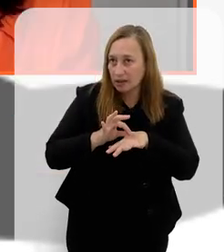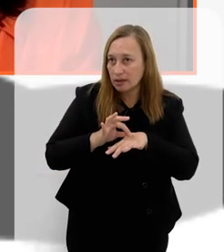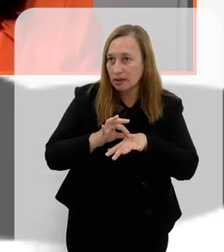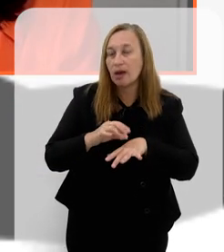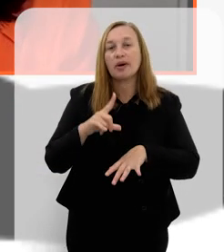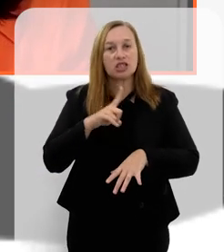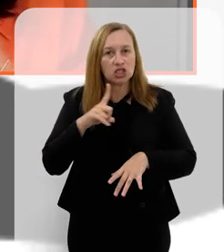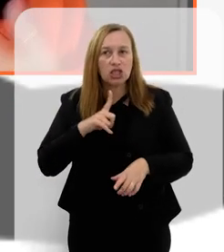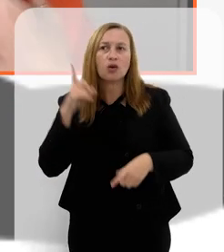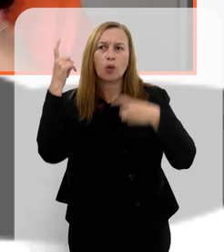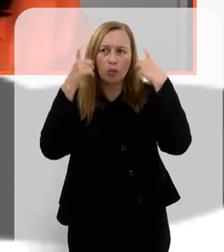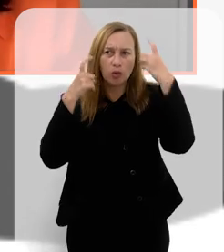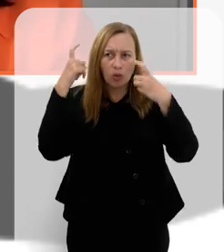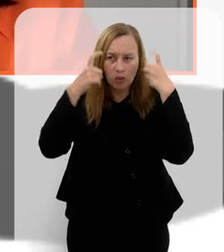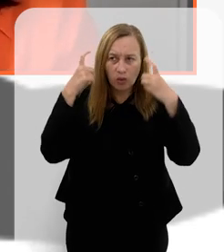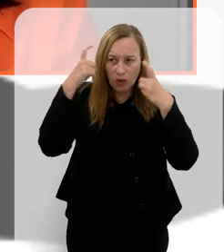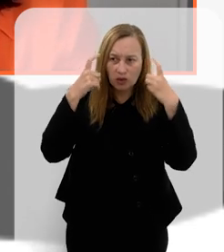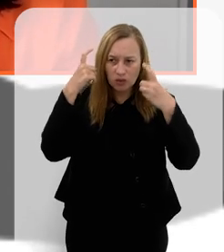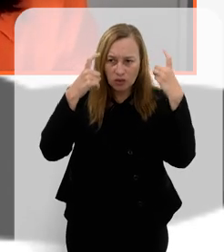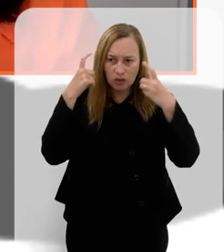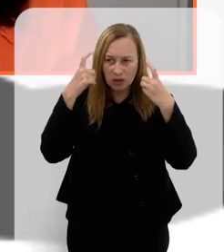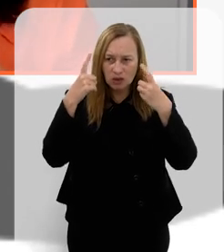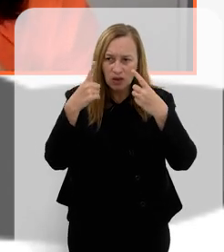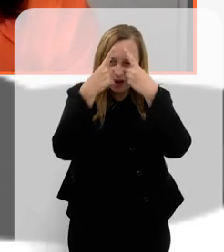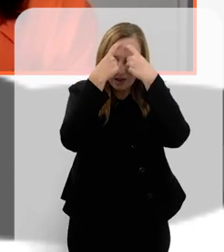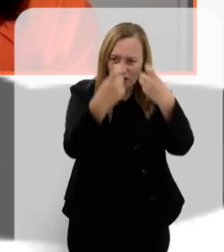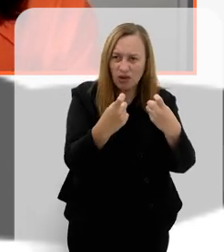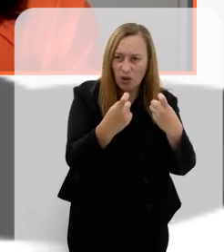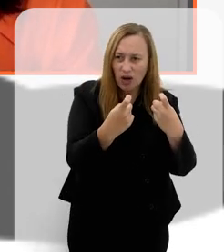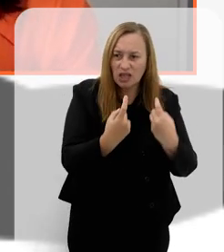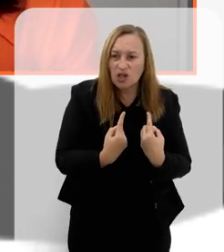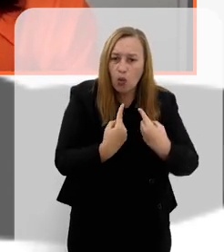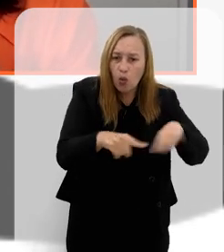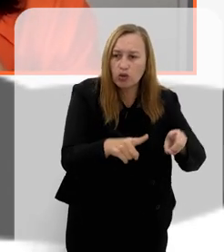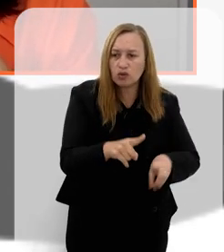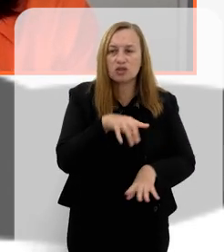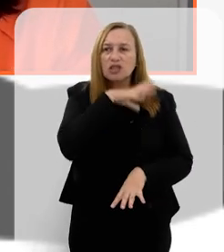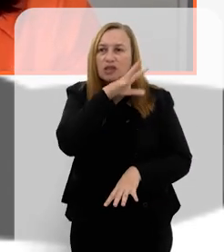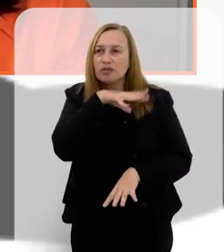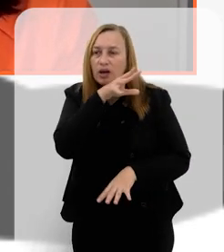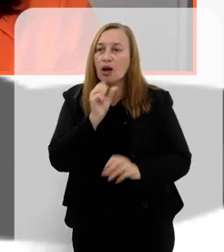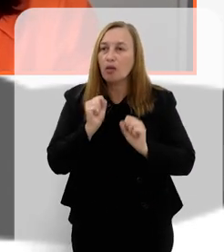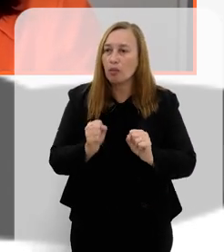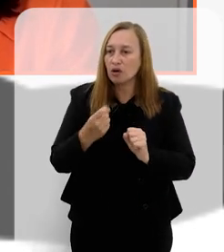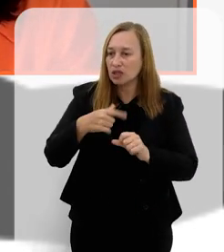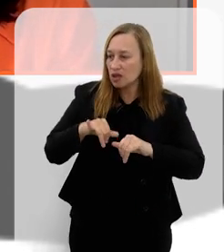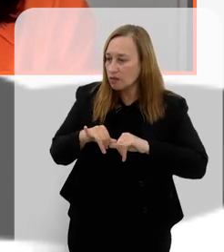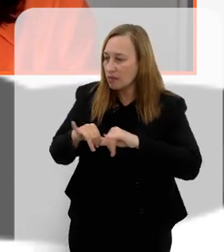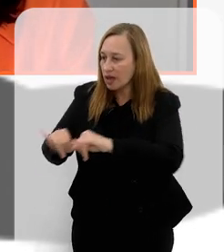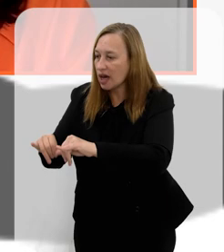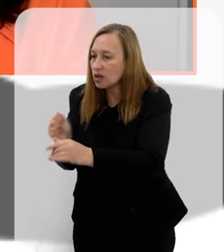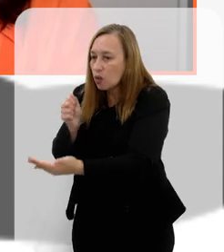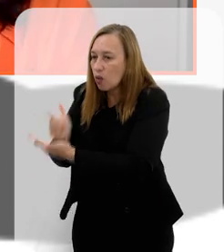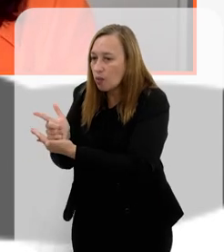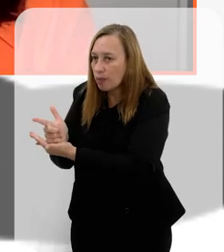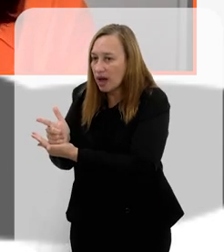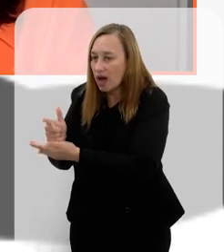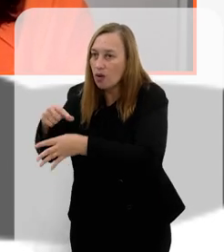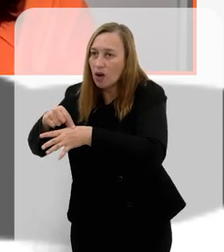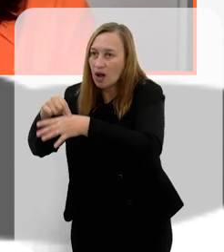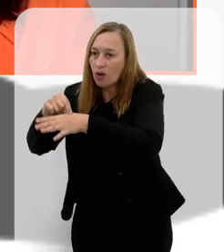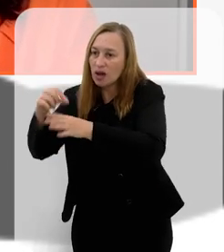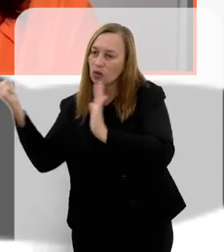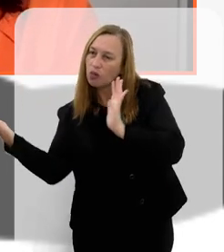carne, mas que têm uma preocupação com os maus tratos dos animais, elas podem no supermercado comprar